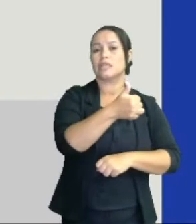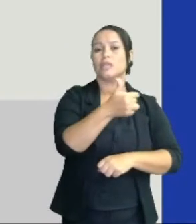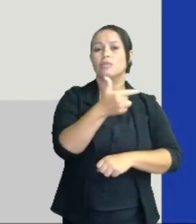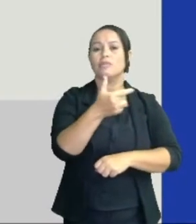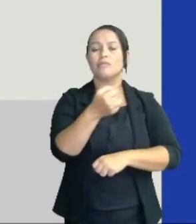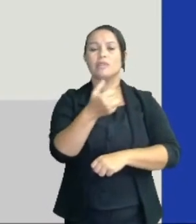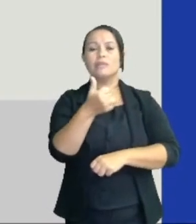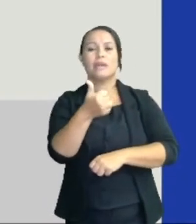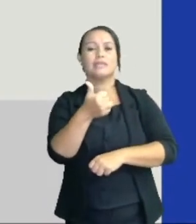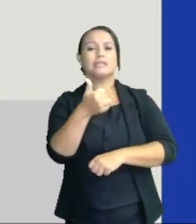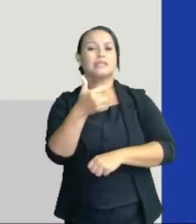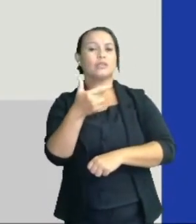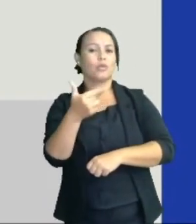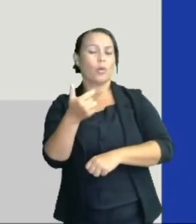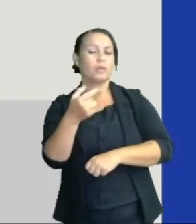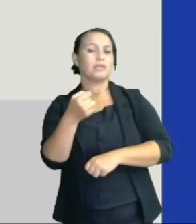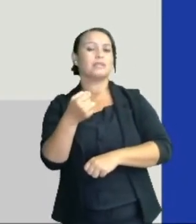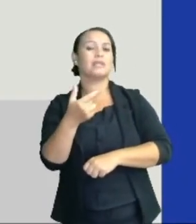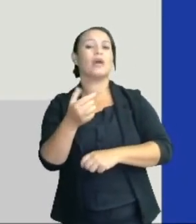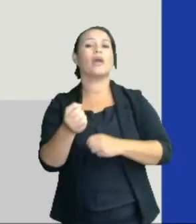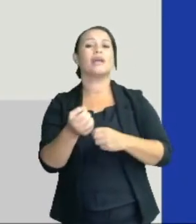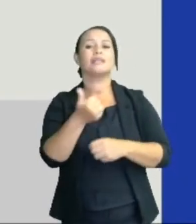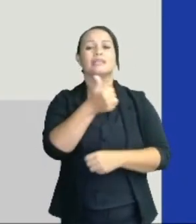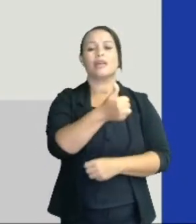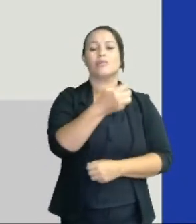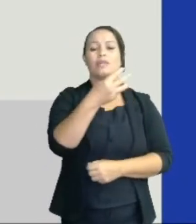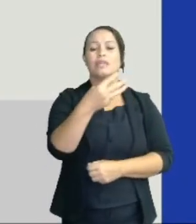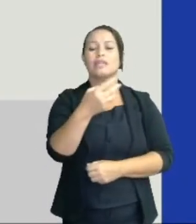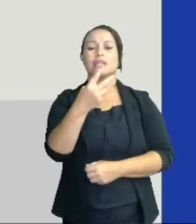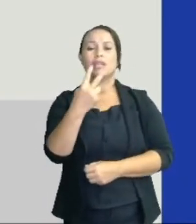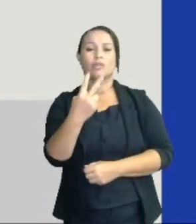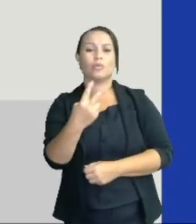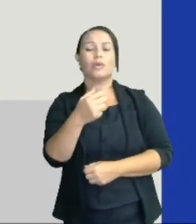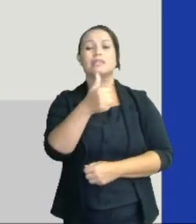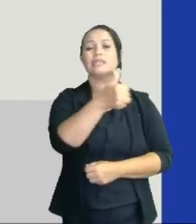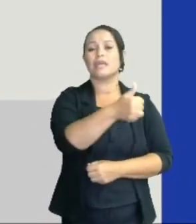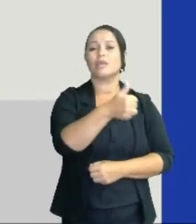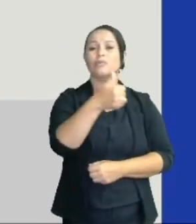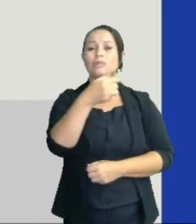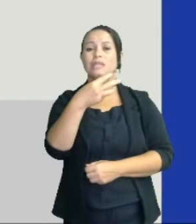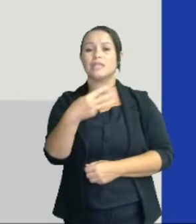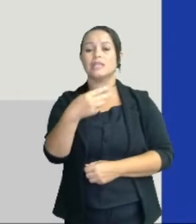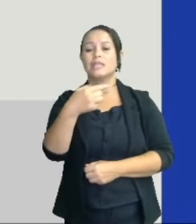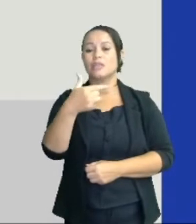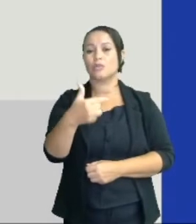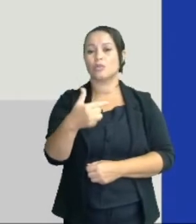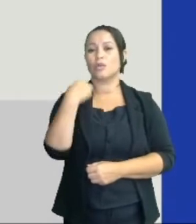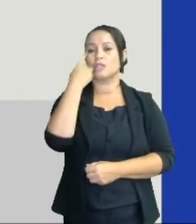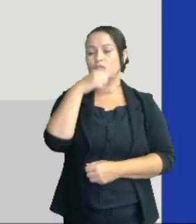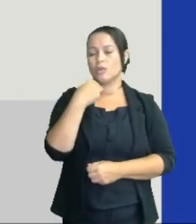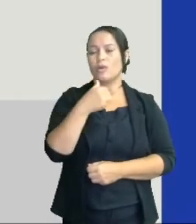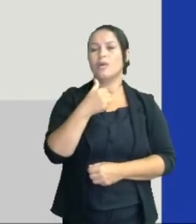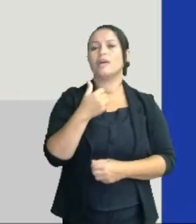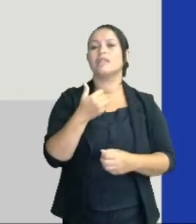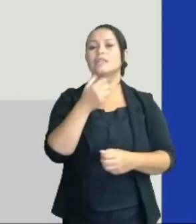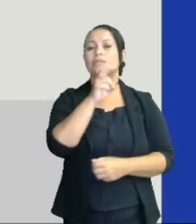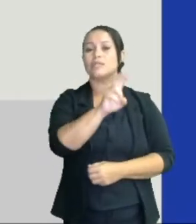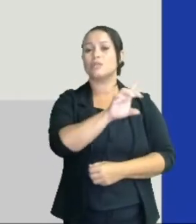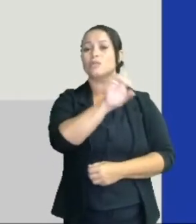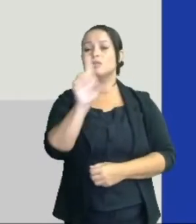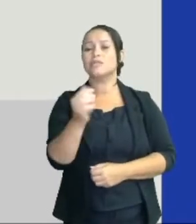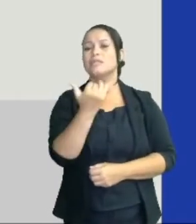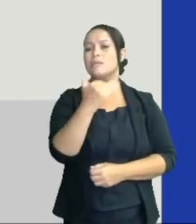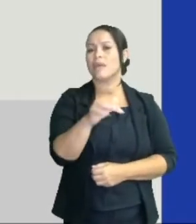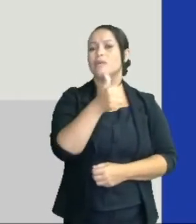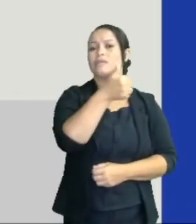120, 132 horas. Então, 5 dias e meio equivalem a